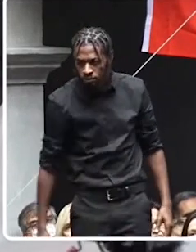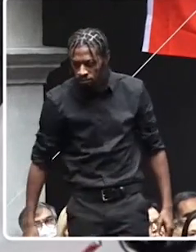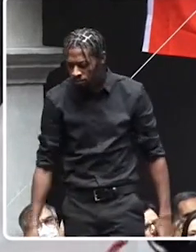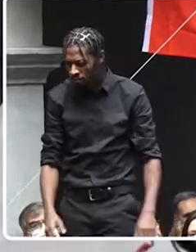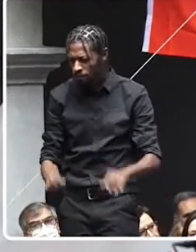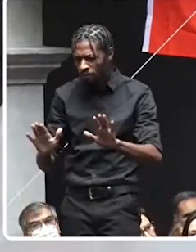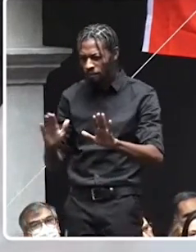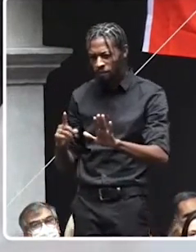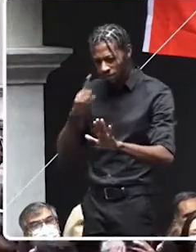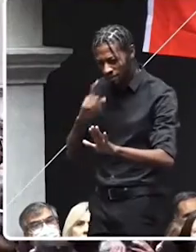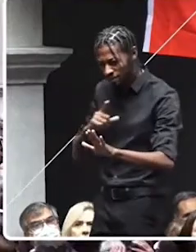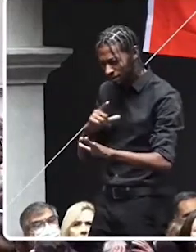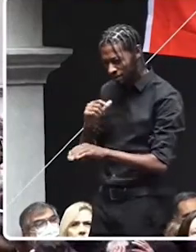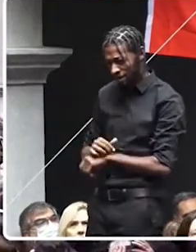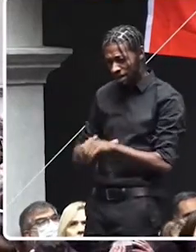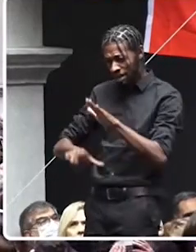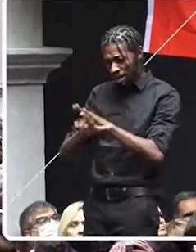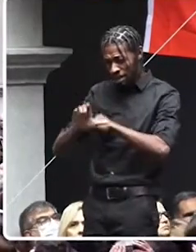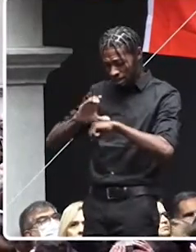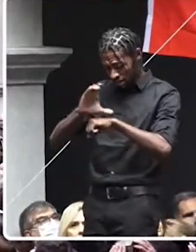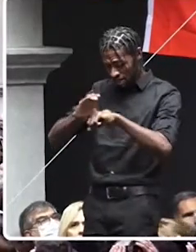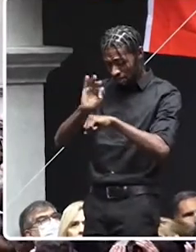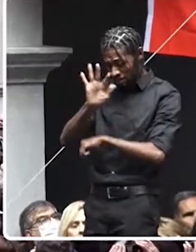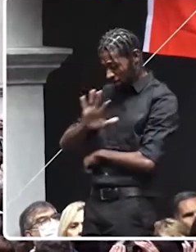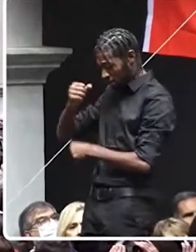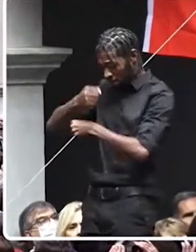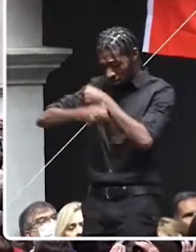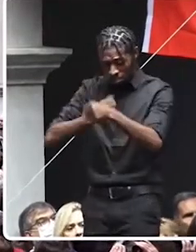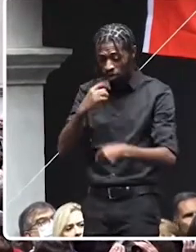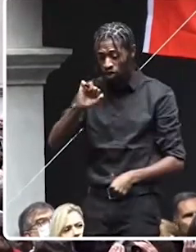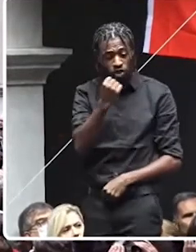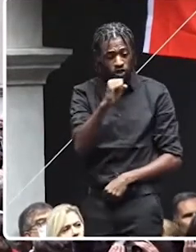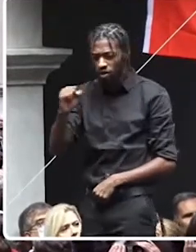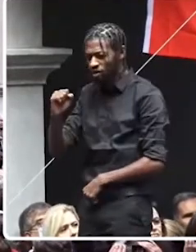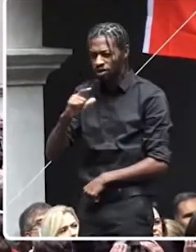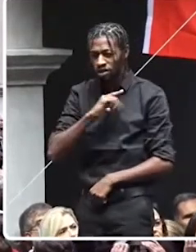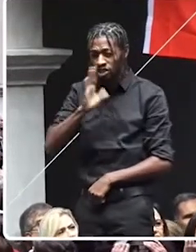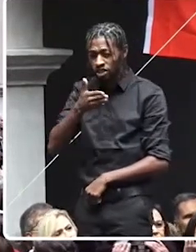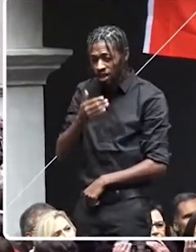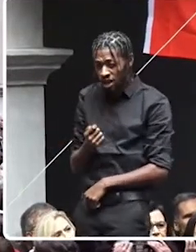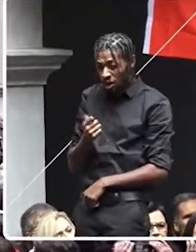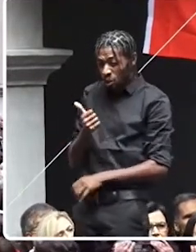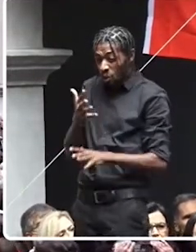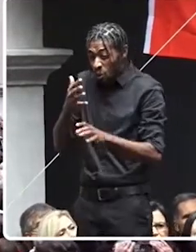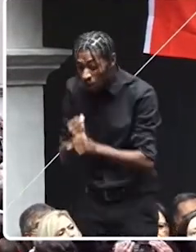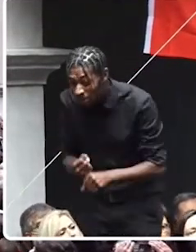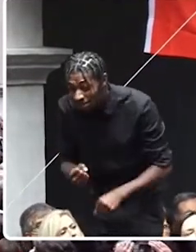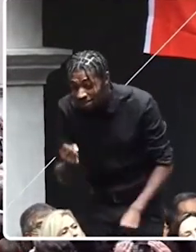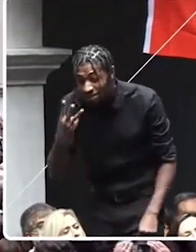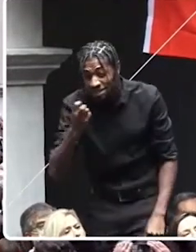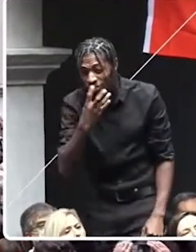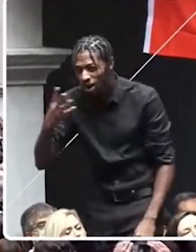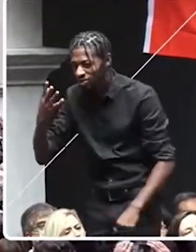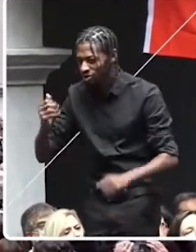Constituição Federal de 1988, prestes a completar o seu 34º aniversário, passamos